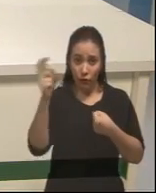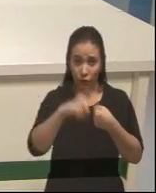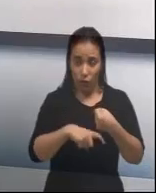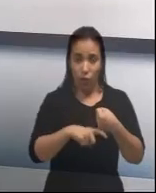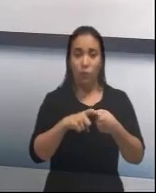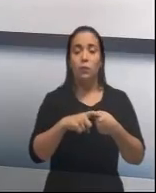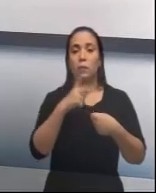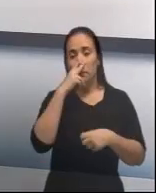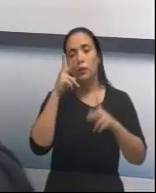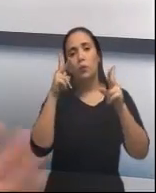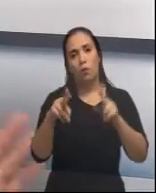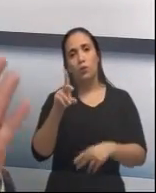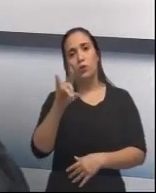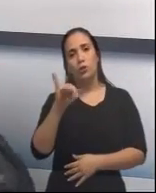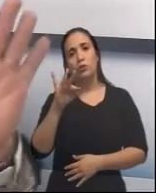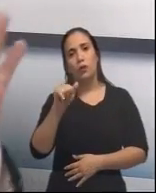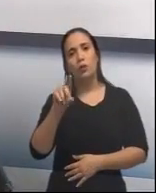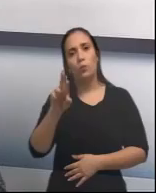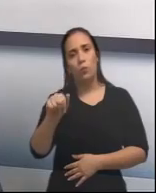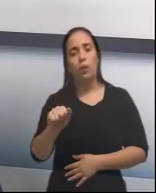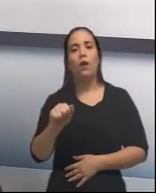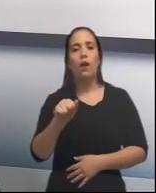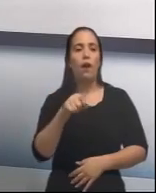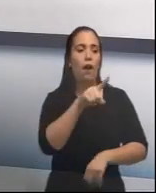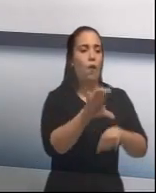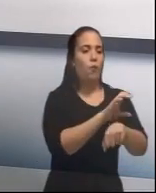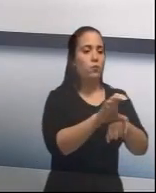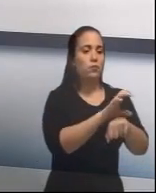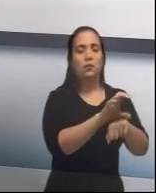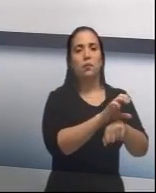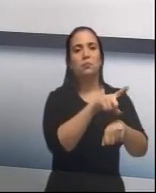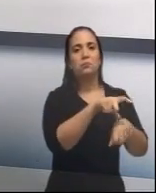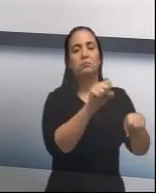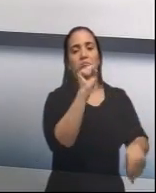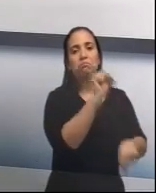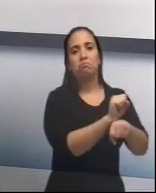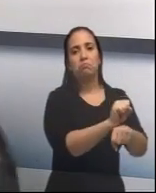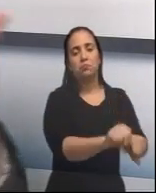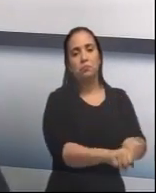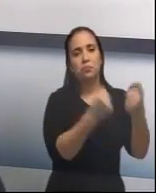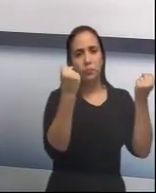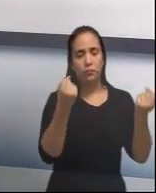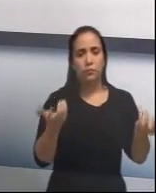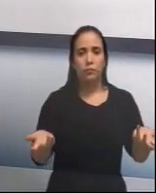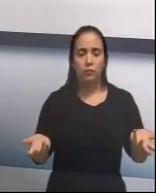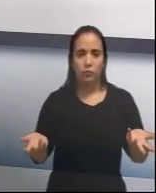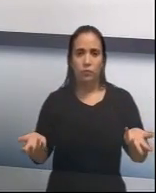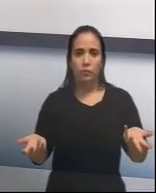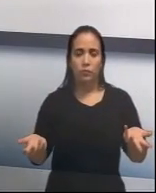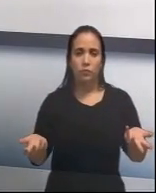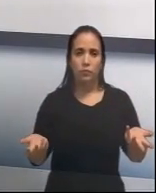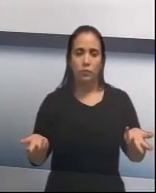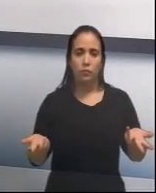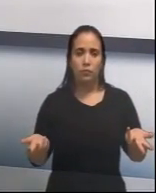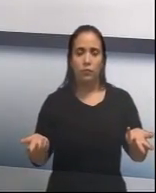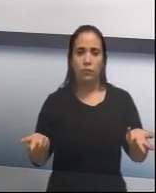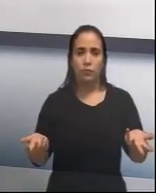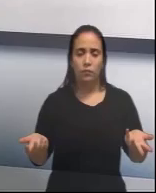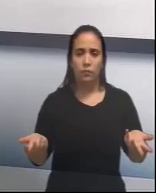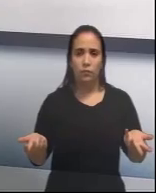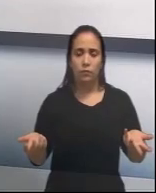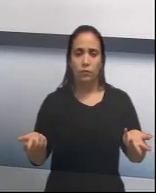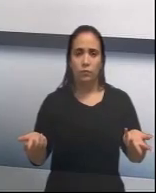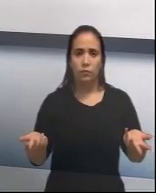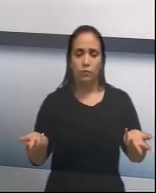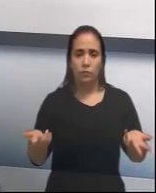voltasse uma ditadura militar e rasgasse tudo. Aí tudo bem. Ou ditadura militar ou qualquer ditadura de direita ou de esquerda, mas